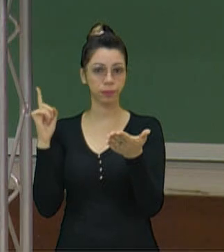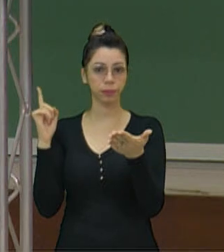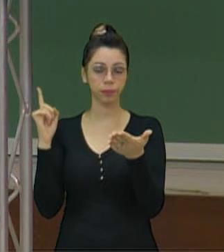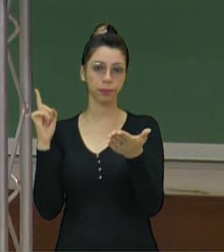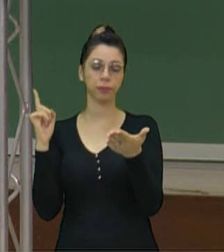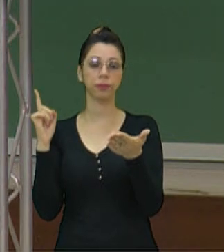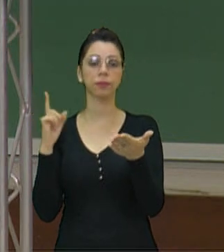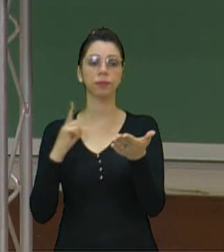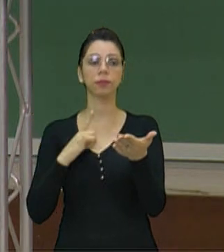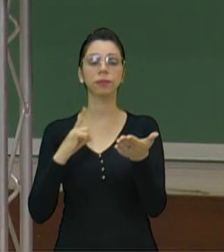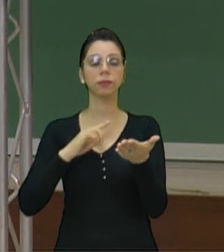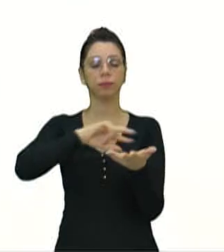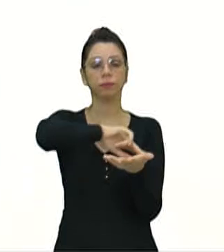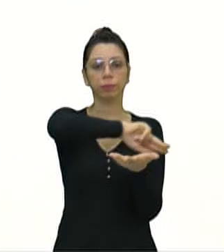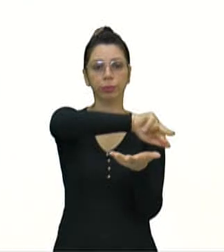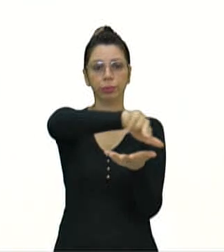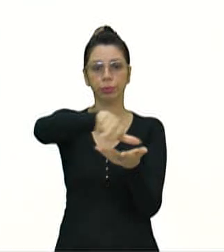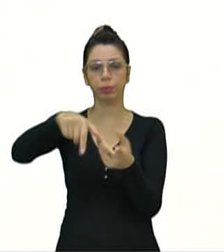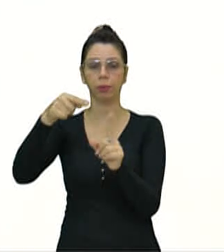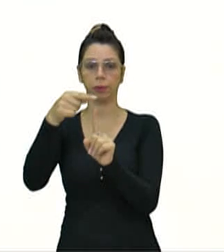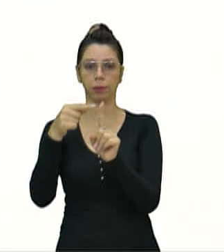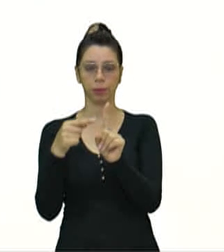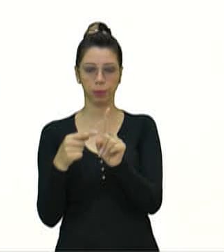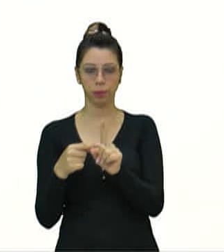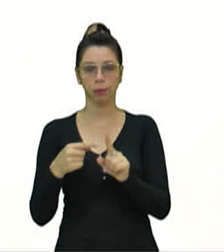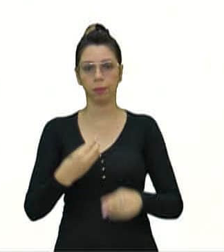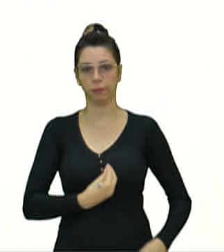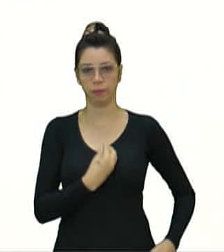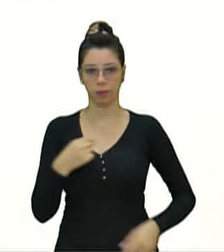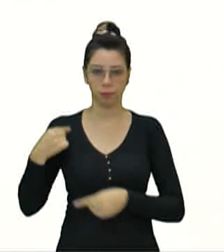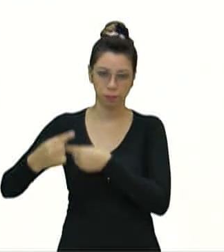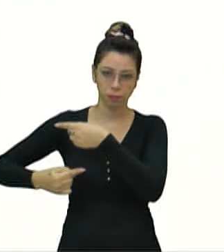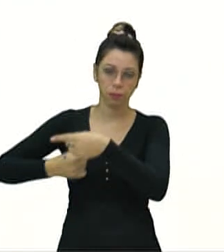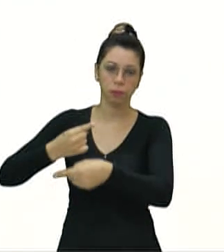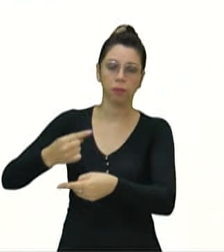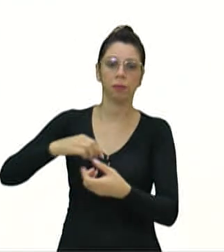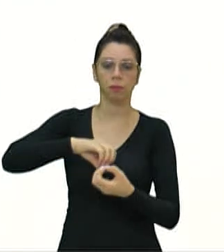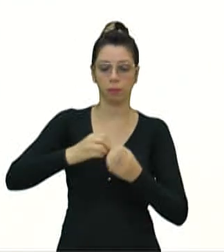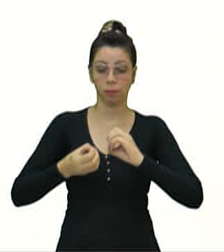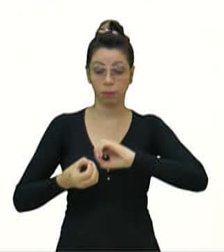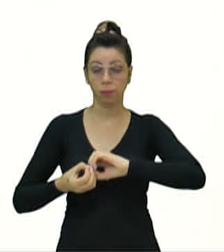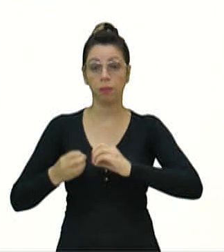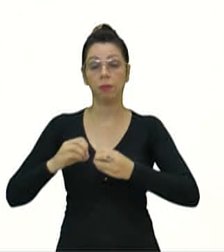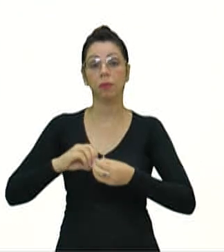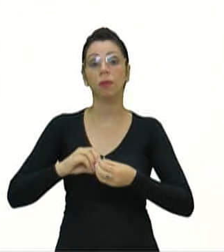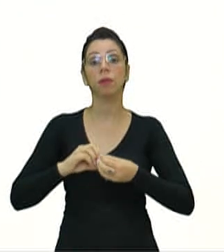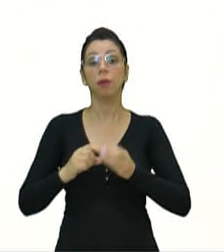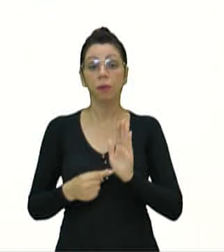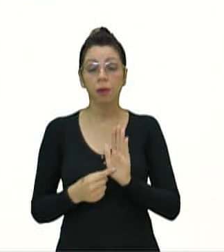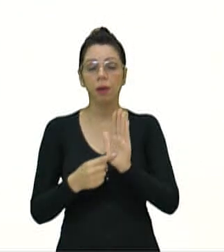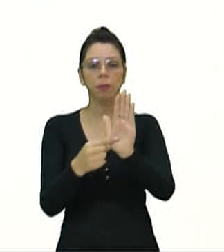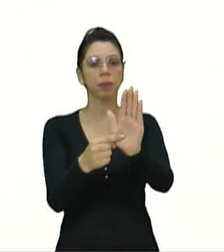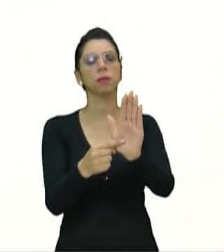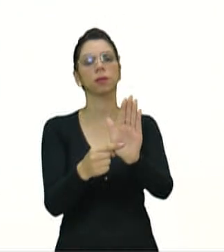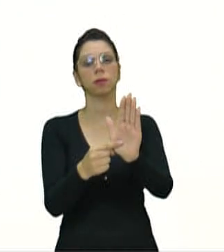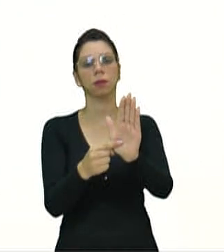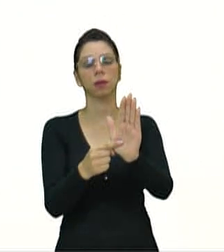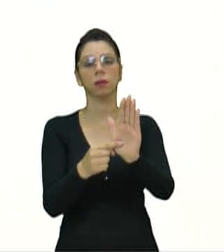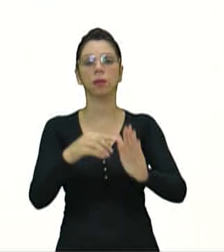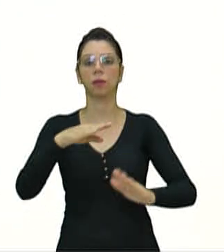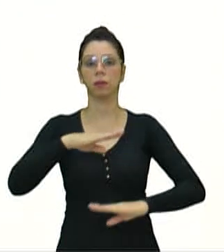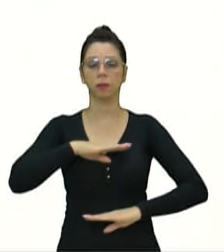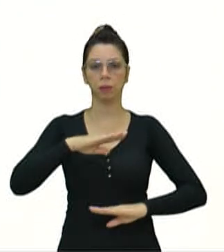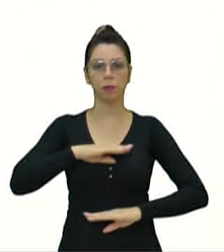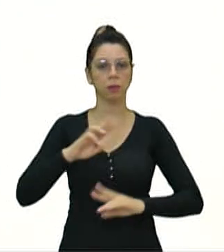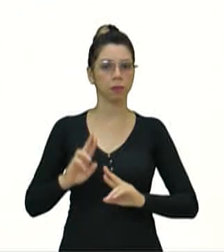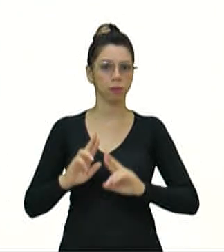Vimos a respeito de diferentes tipos de reprodução assexuada, sendo que algumas delas apresentam casos bem especiais, como nós vimos ali.